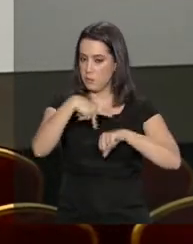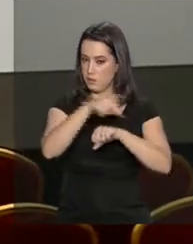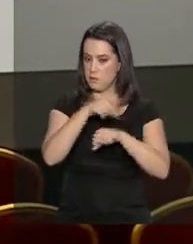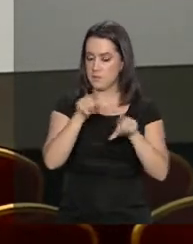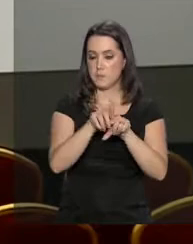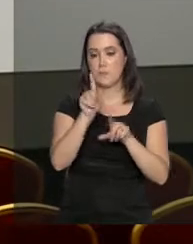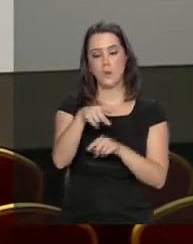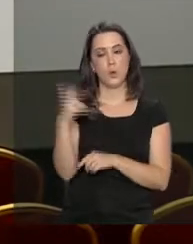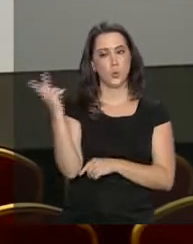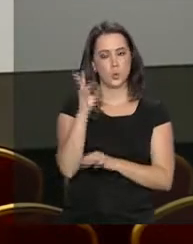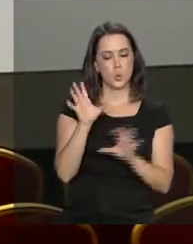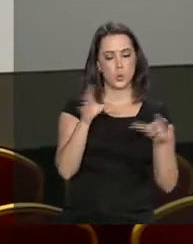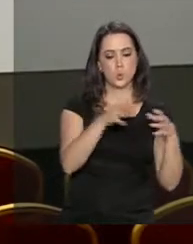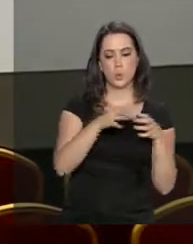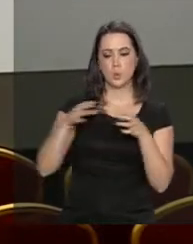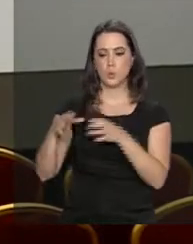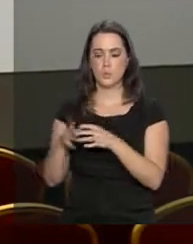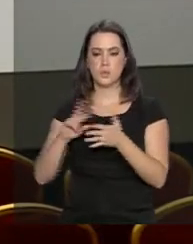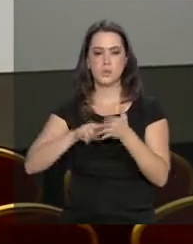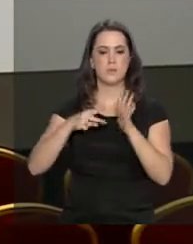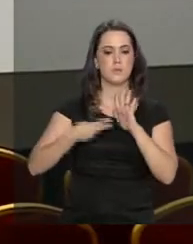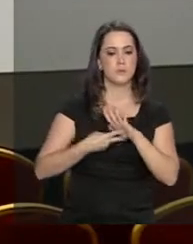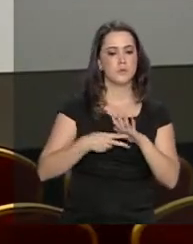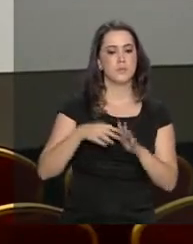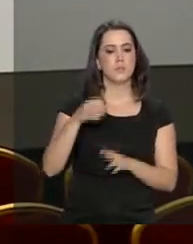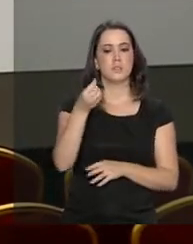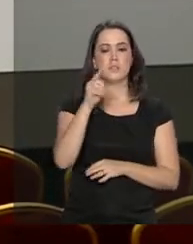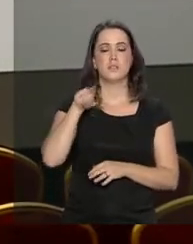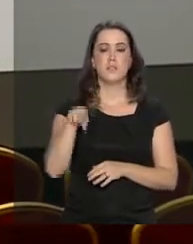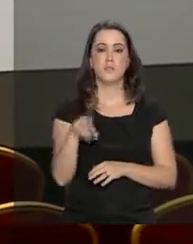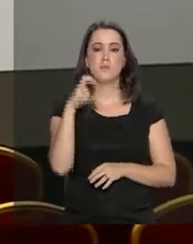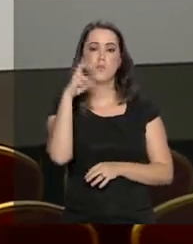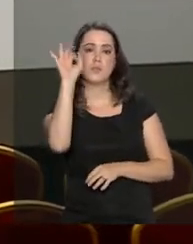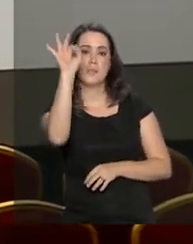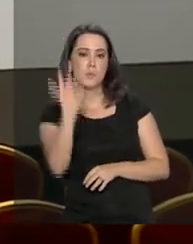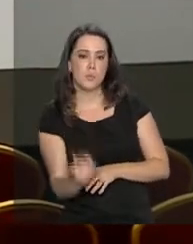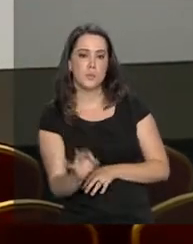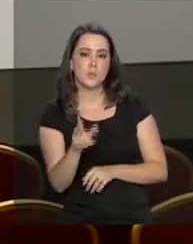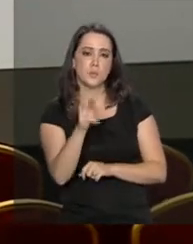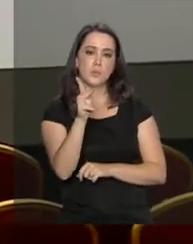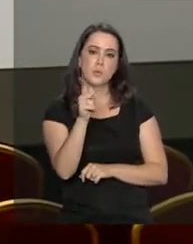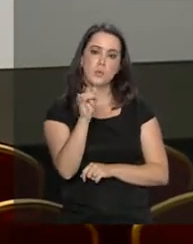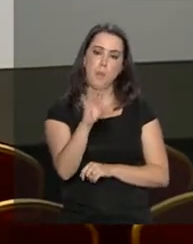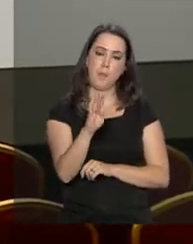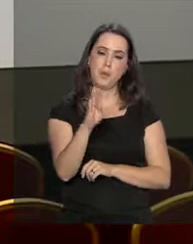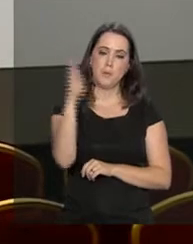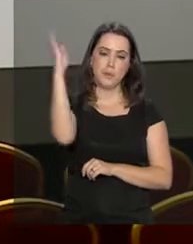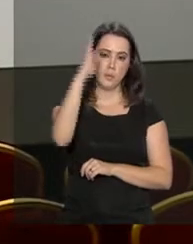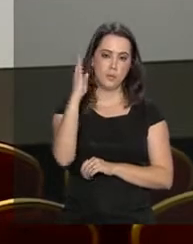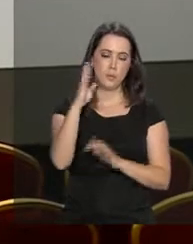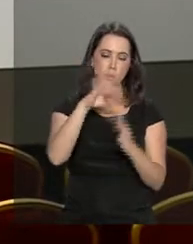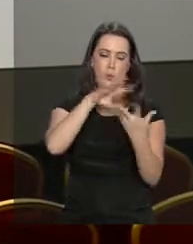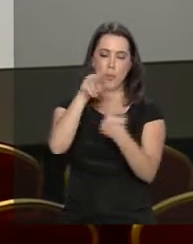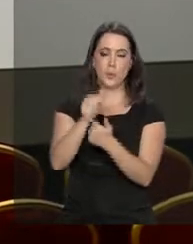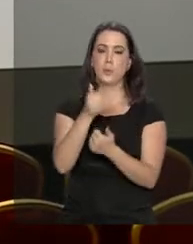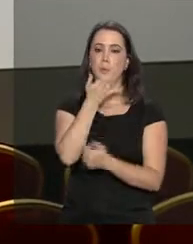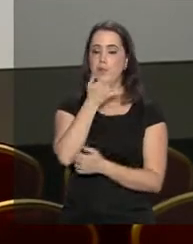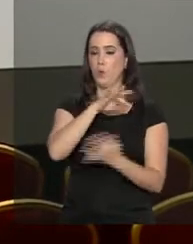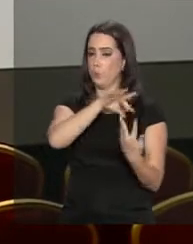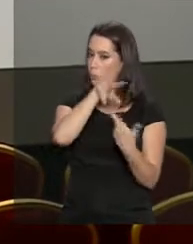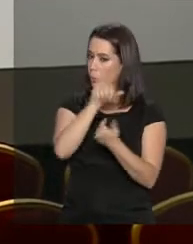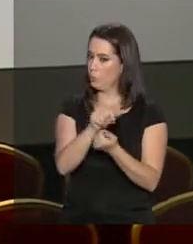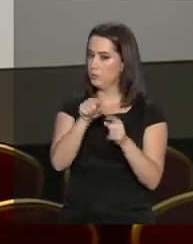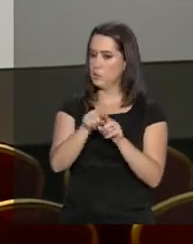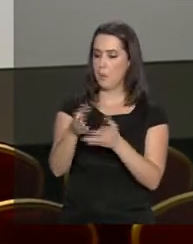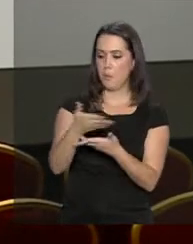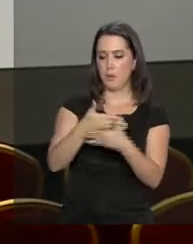esses dois blocos juntos equivalem a 6 e meio por cento do pib mundial um acordo que vai permitir a melhoria em termos de intercâmbio